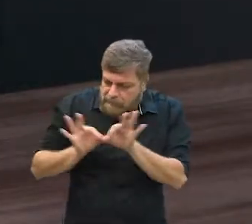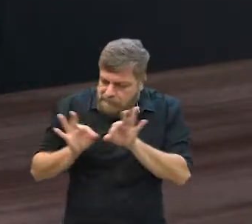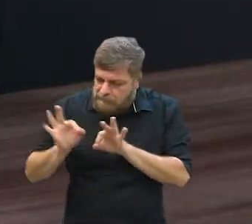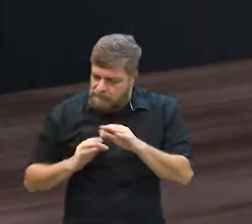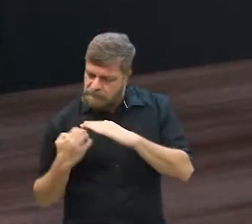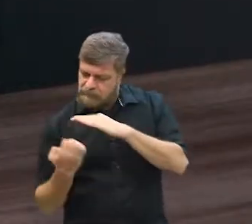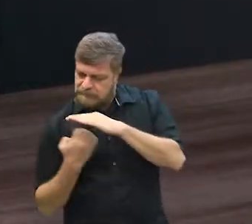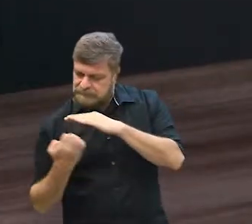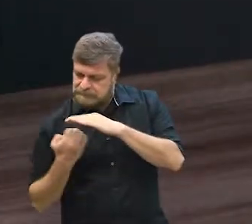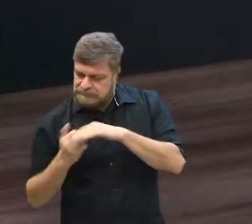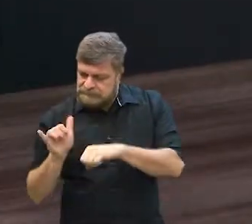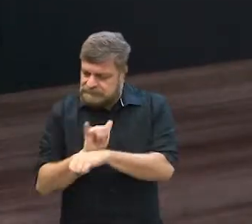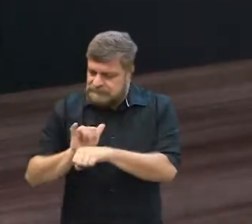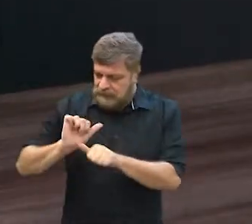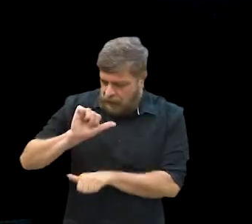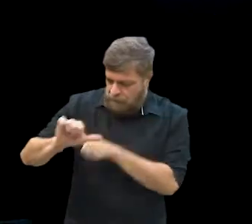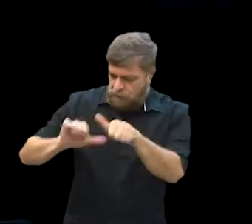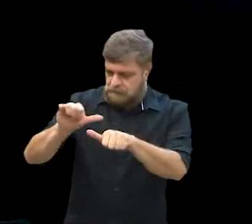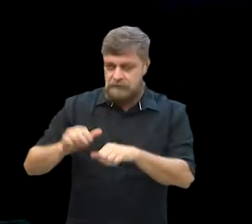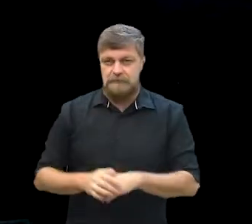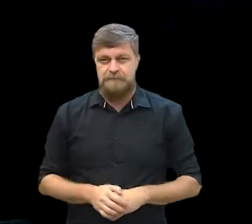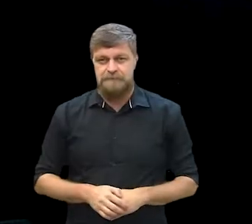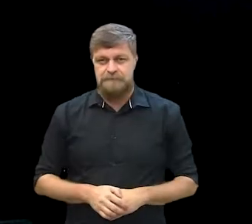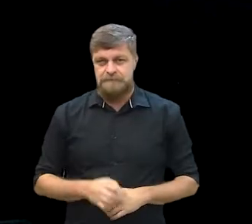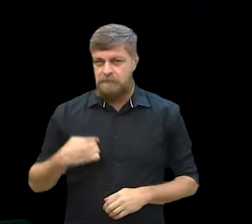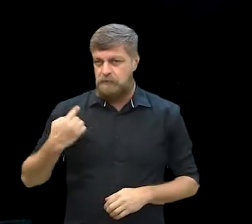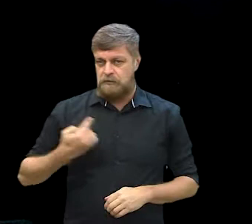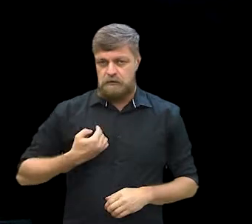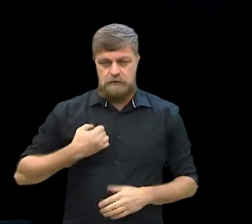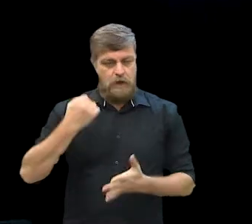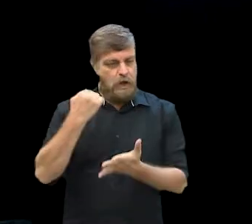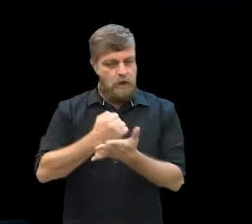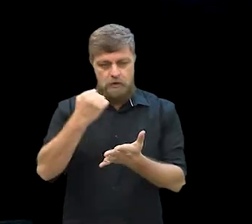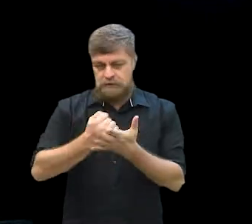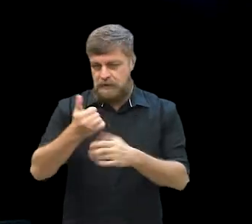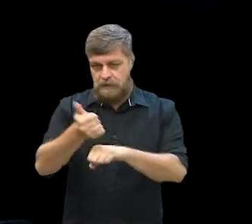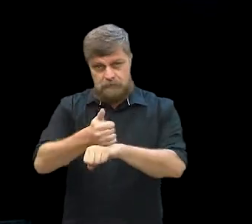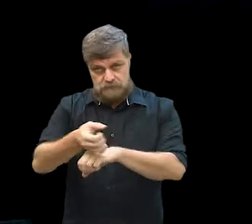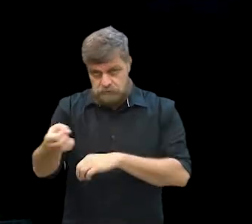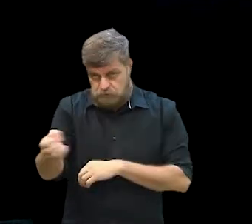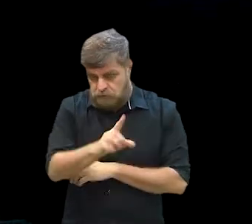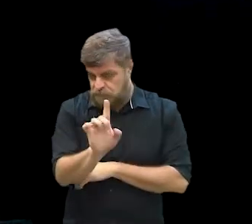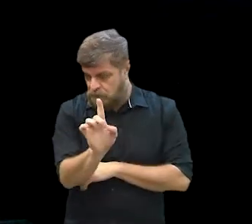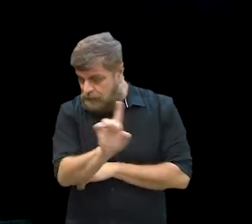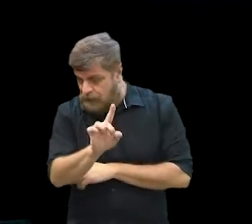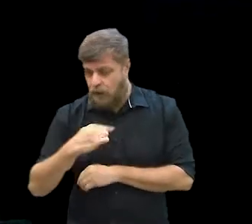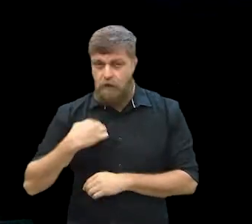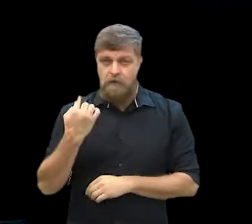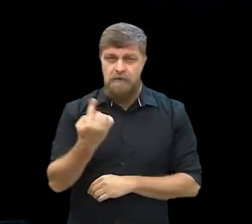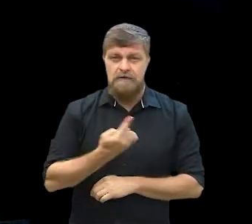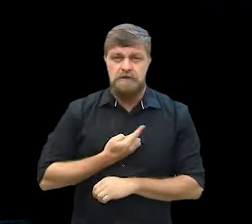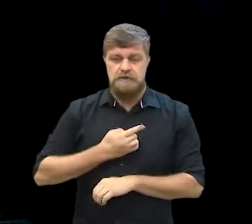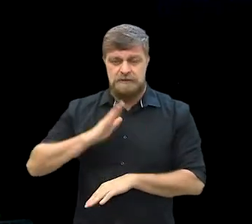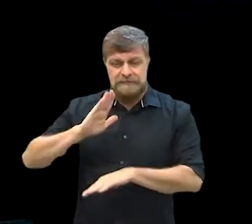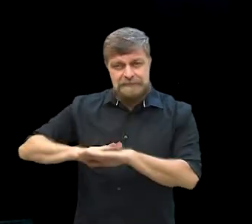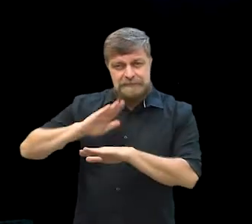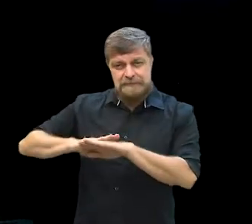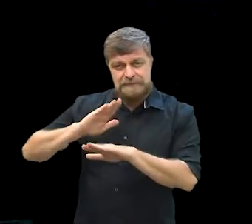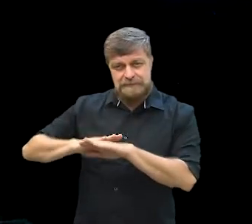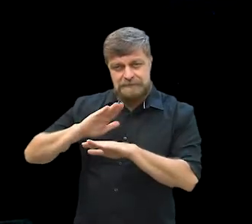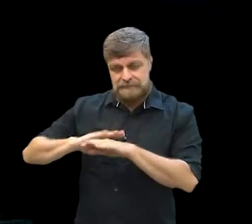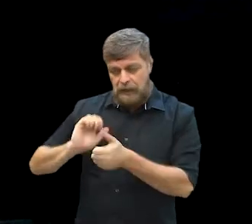toda a plataforma? Me fala disso. Na verdade, nós não fizemos contratação nesse momento. O que nós tivemos que fazer